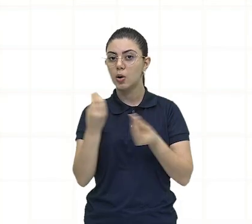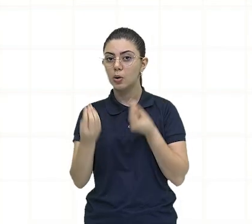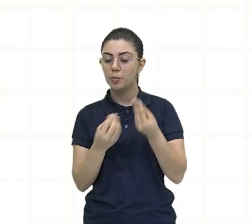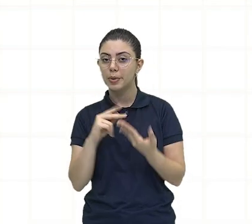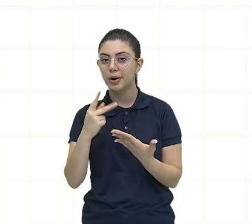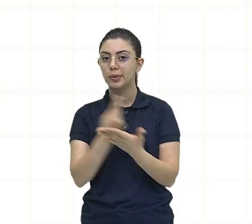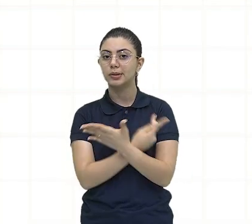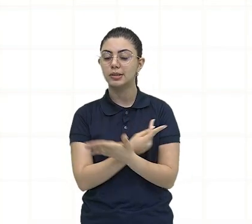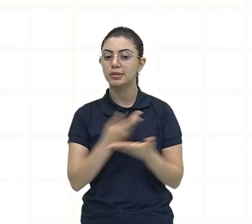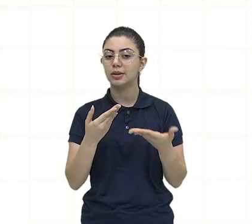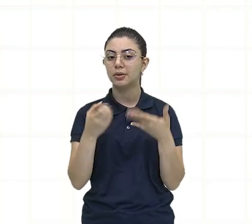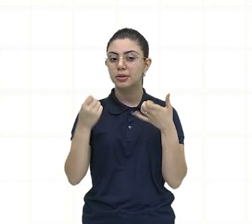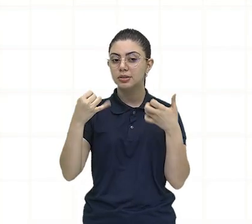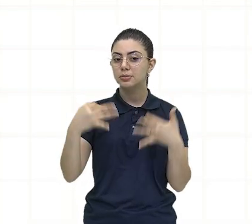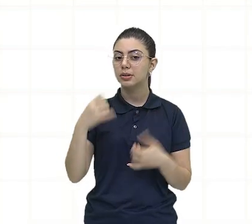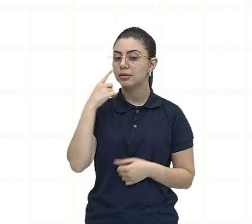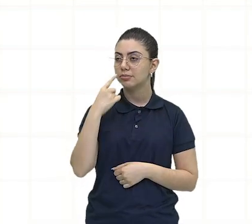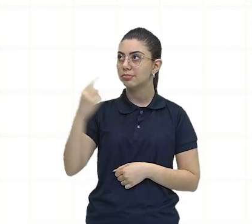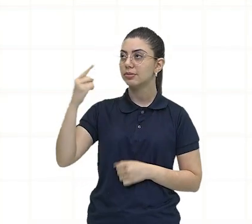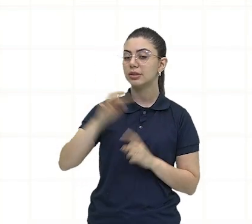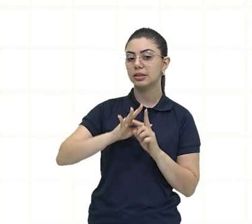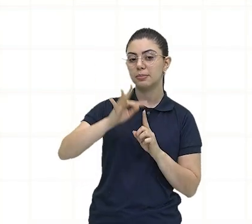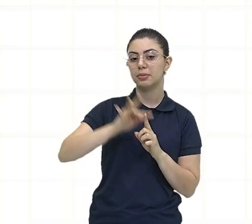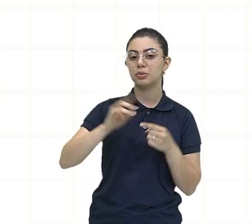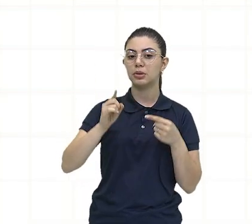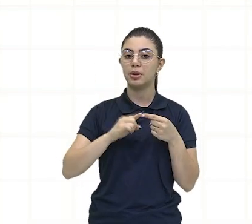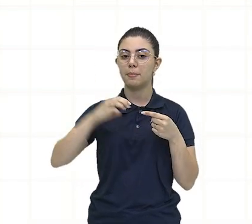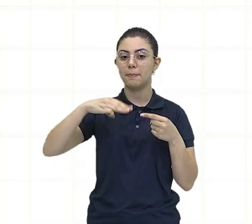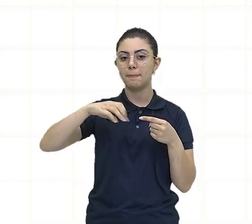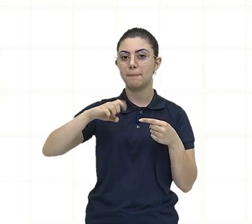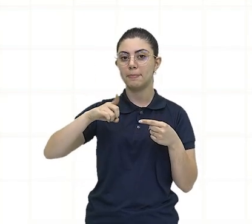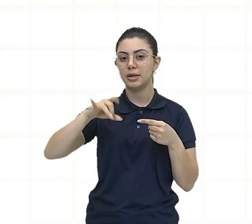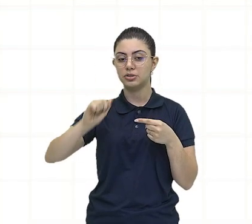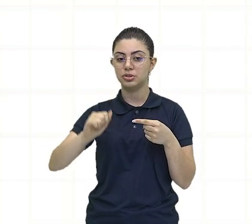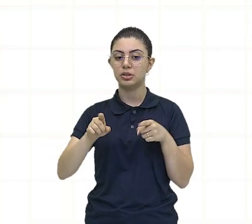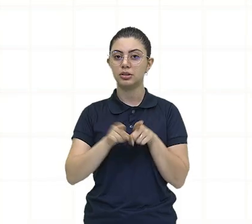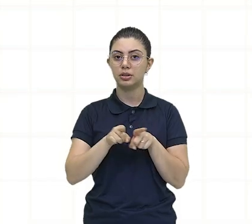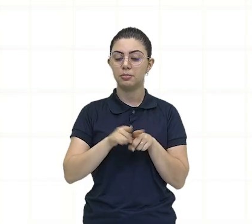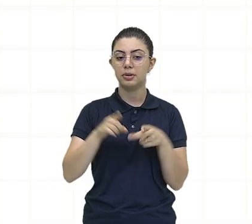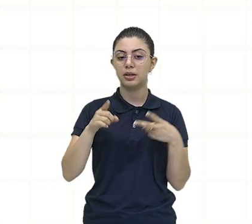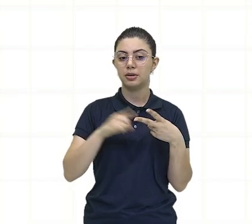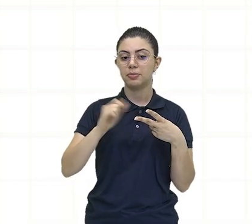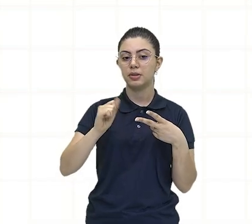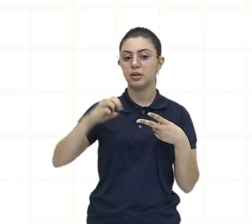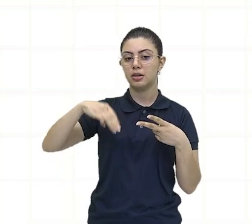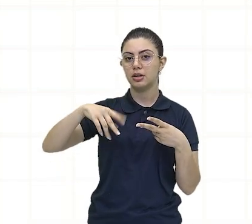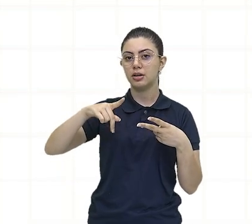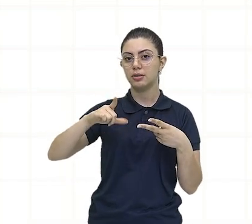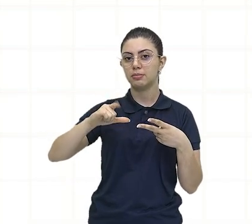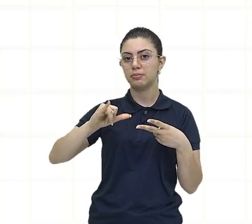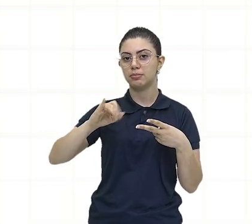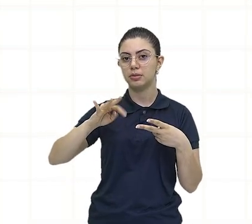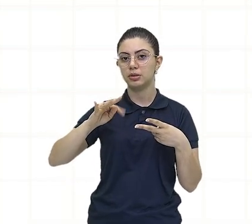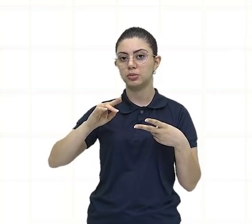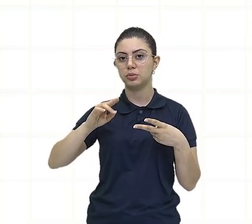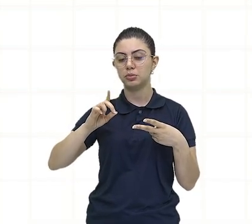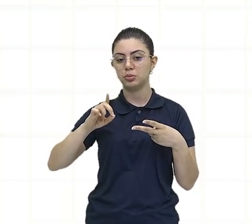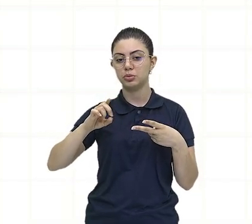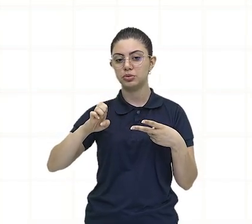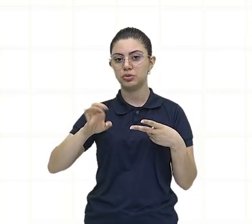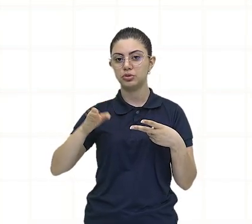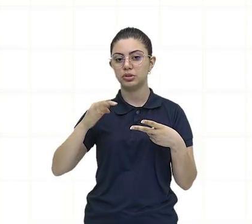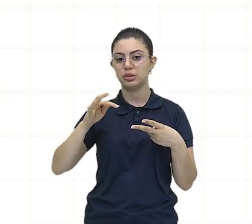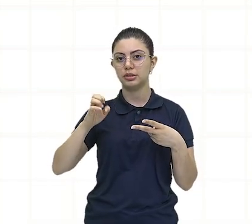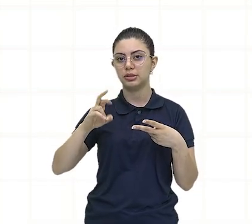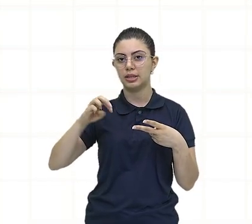gente vai falar sobre temperatura média e sobre amplitude térmica. A temperatura média,